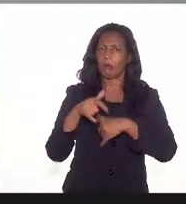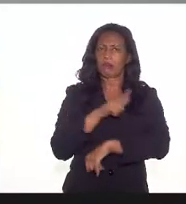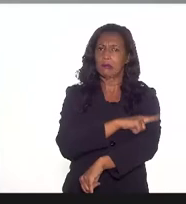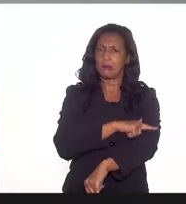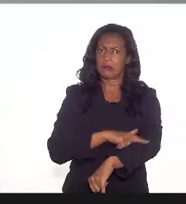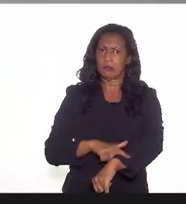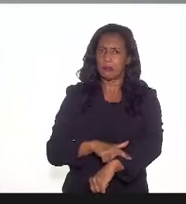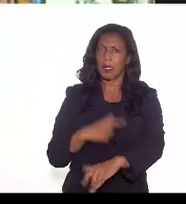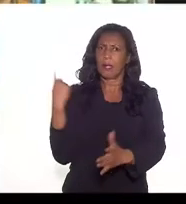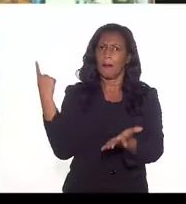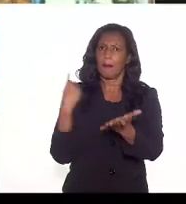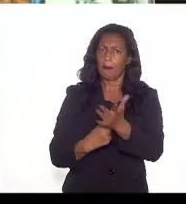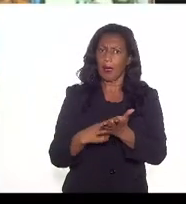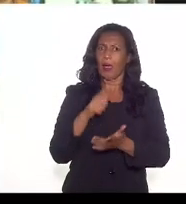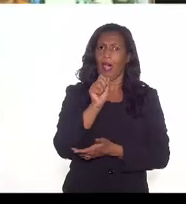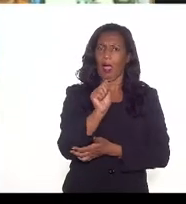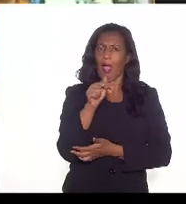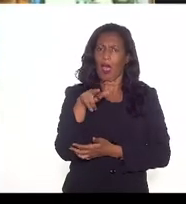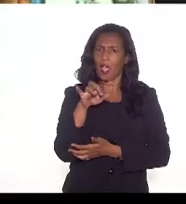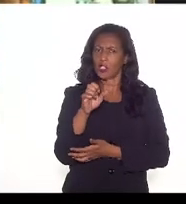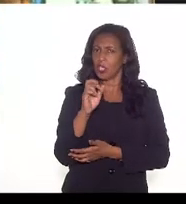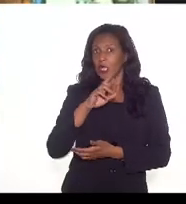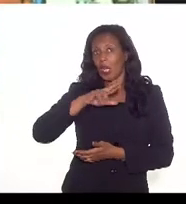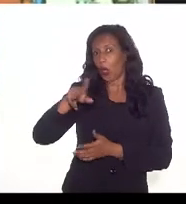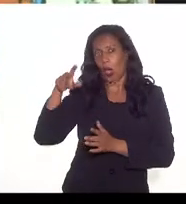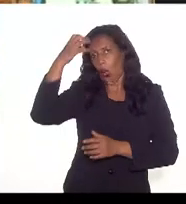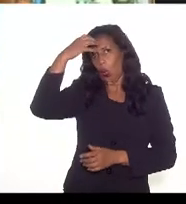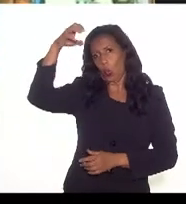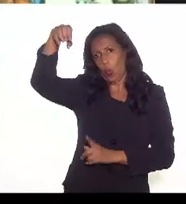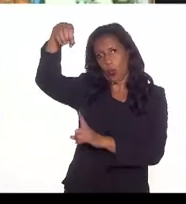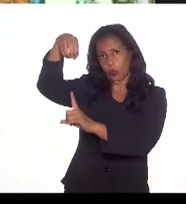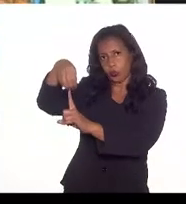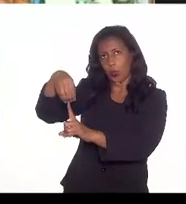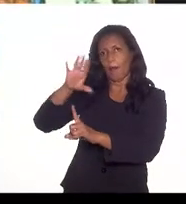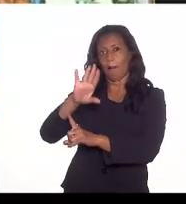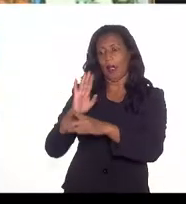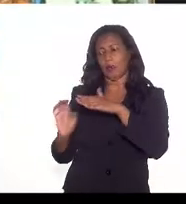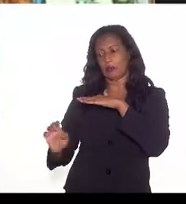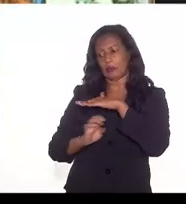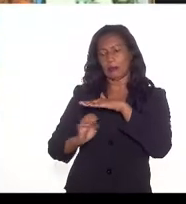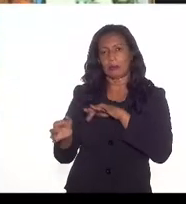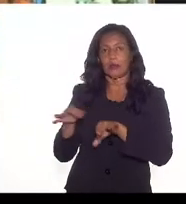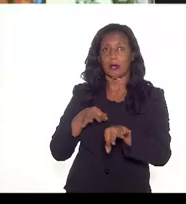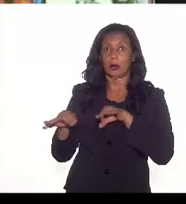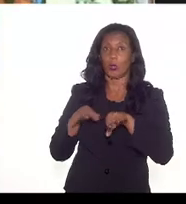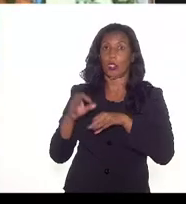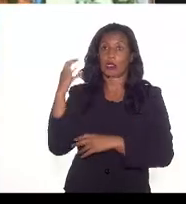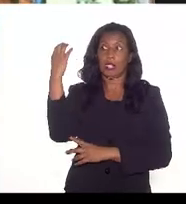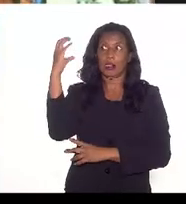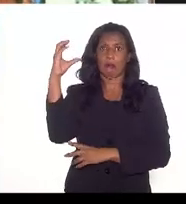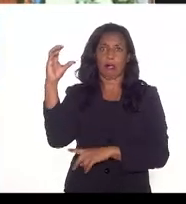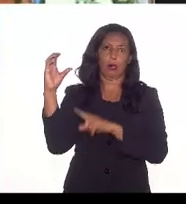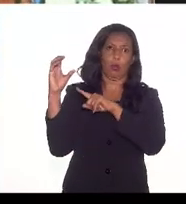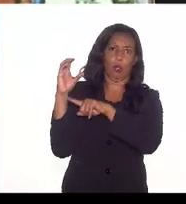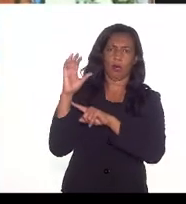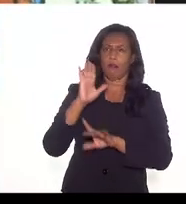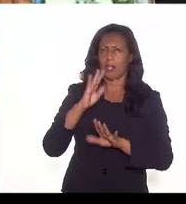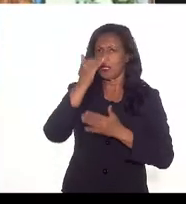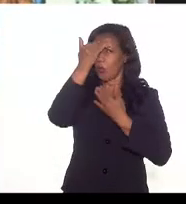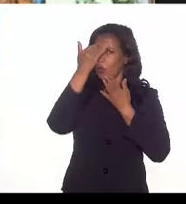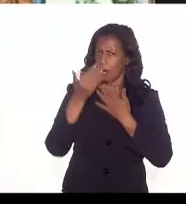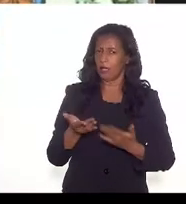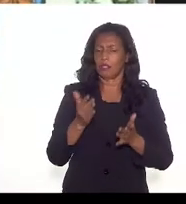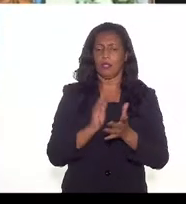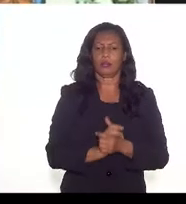marcar uma agenda que não aconteceu, não por causa do André ainda, mas porque os empreendedores ainda não se organizaram lá em Niterói, mas de qualquer maneira agradeço a sua presteza